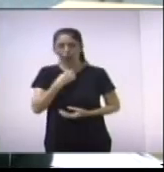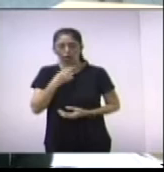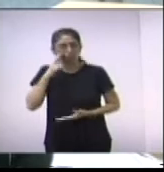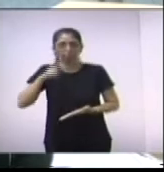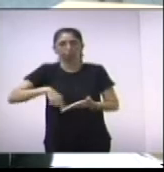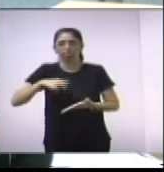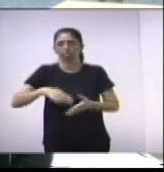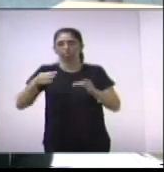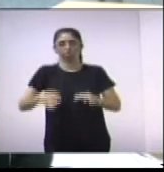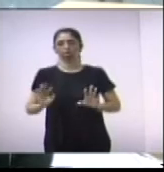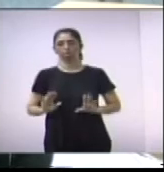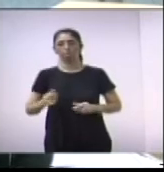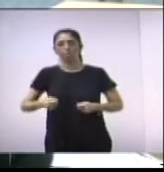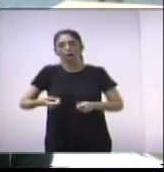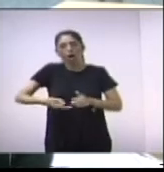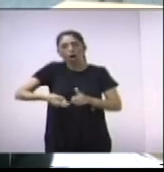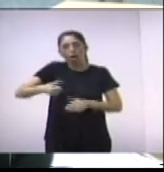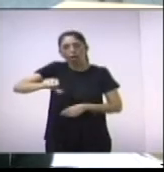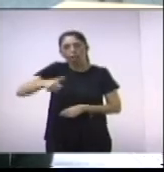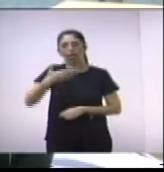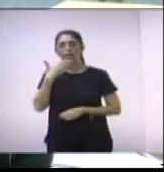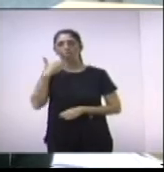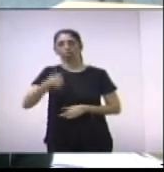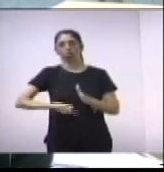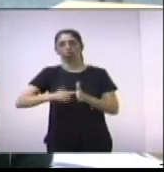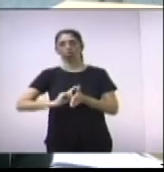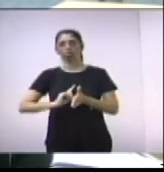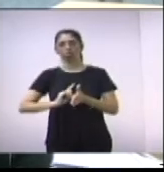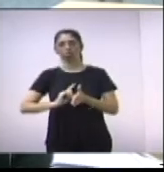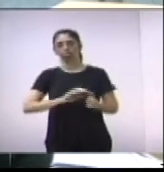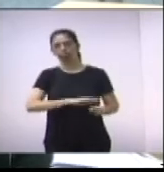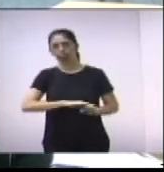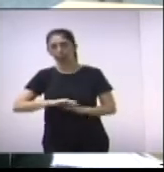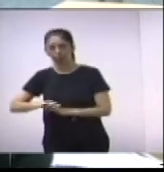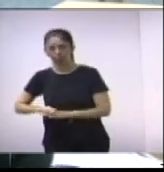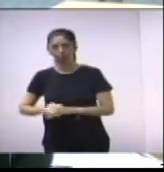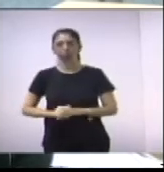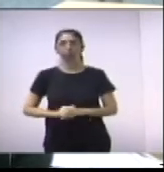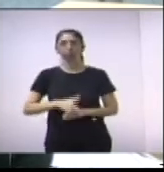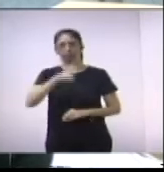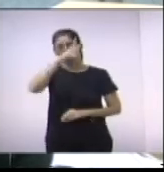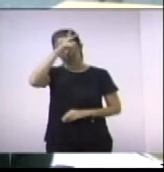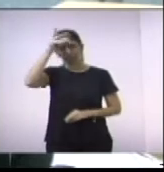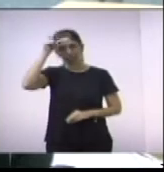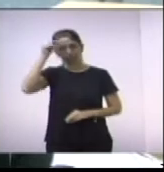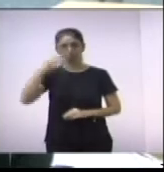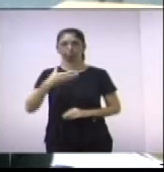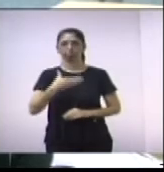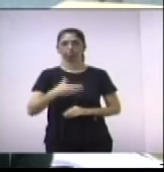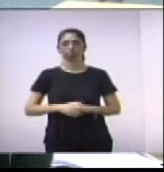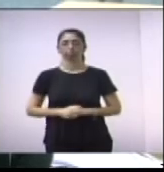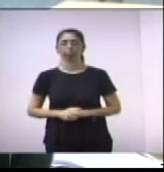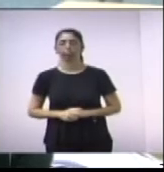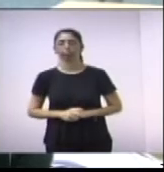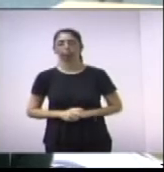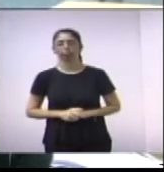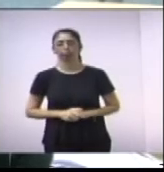Aqui, em tese, o prefeito José Pavan Júnior,